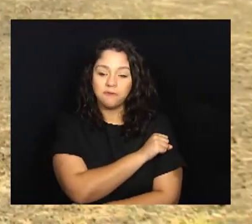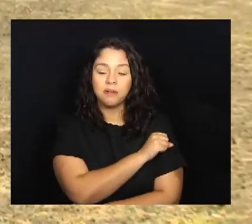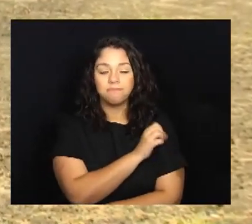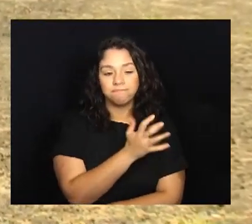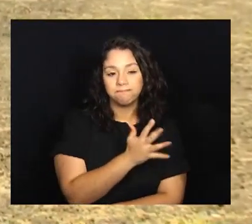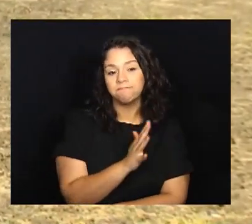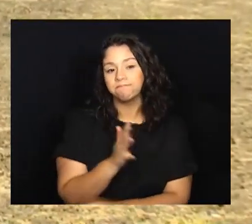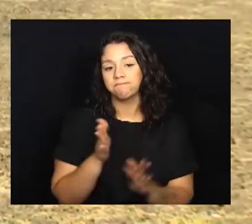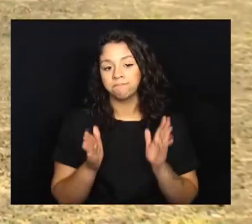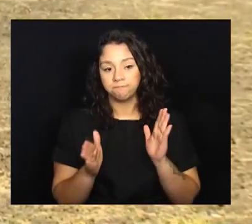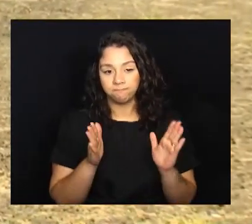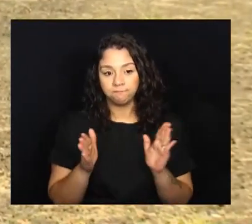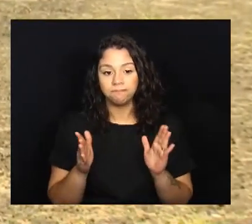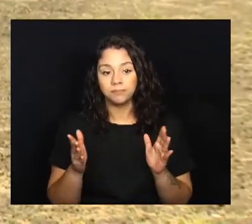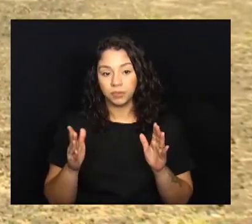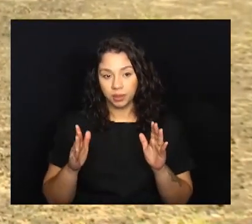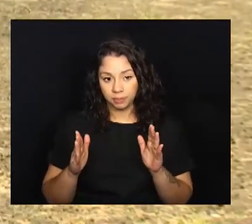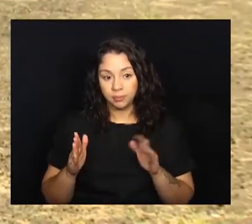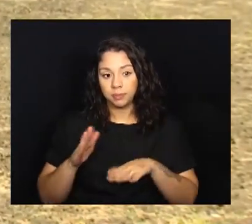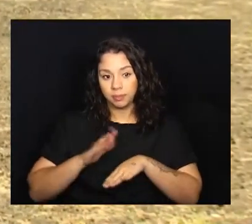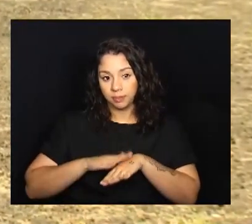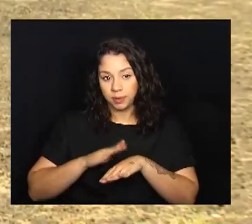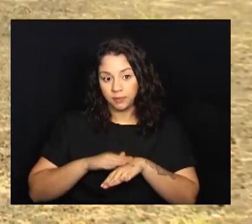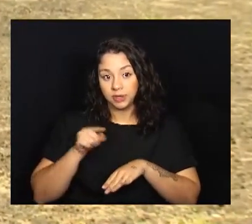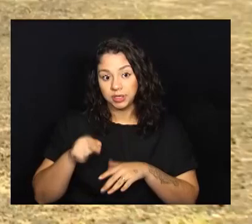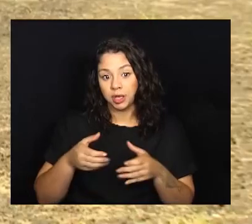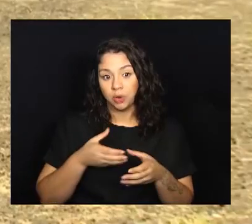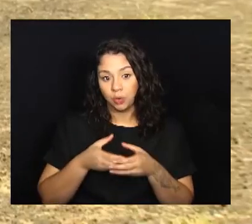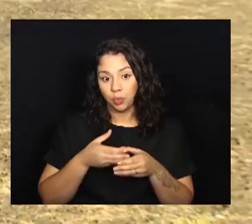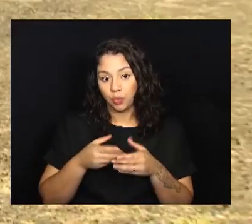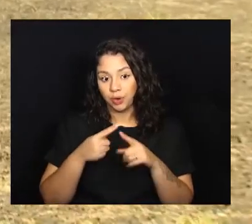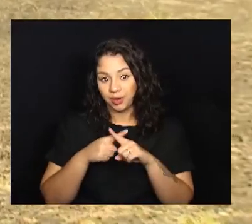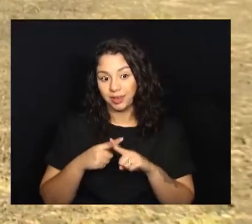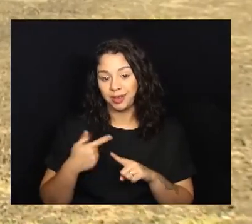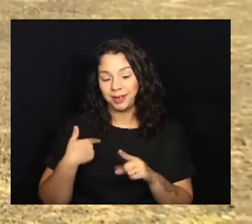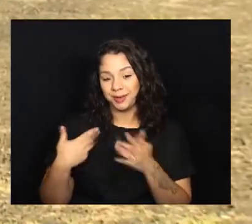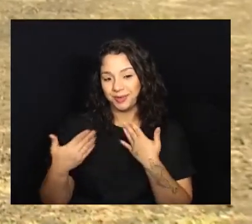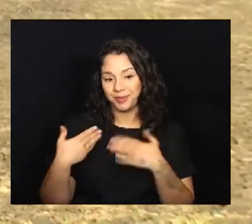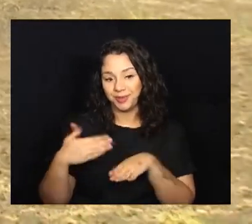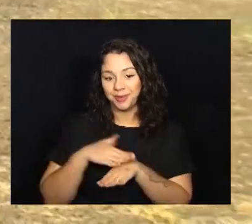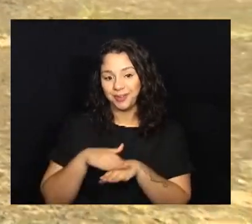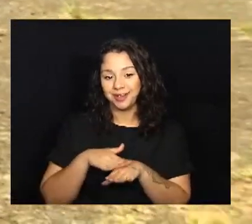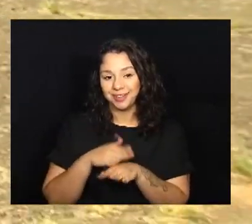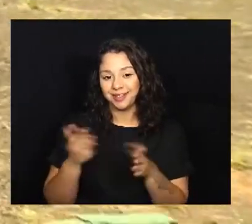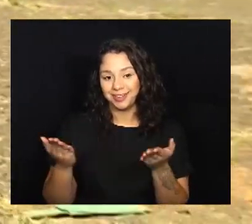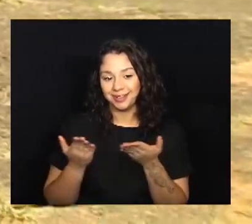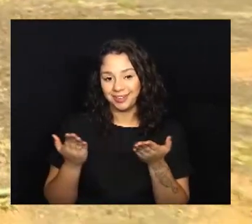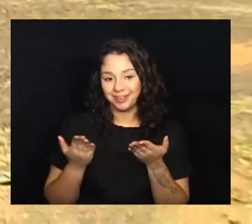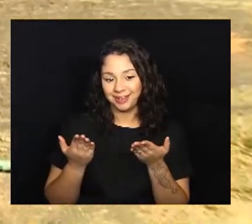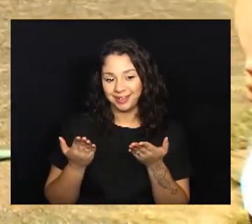poder tá fazendo esse concurso. Eu vou falar agora com o